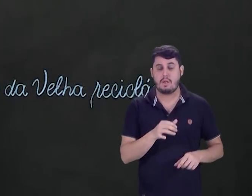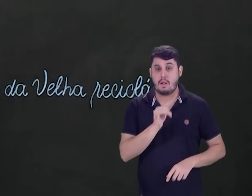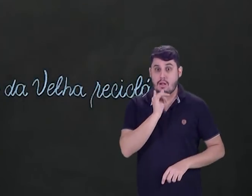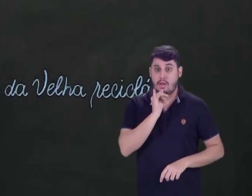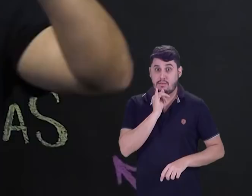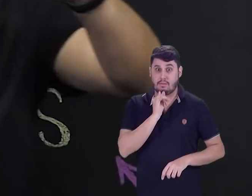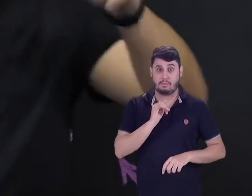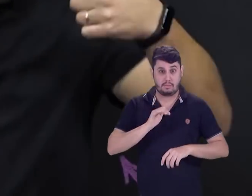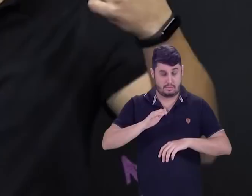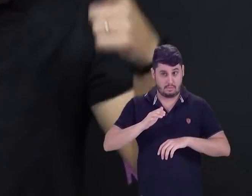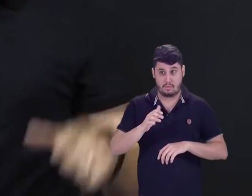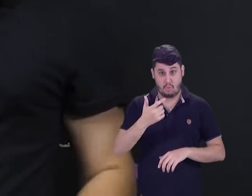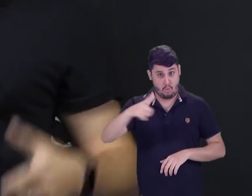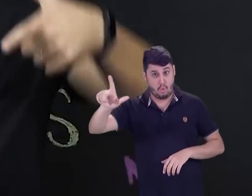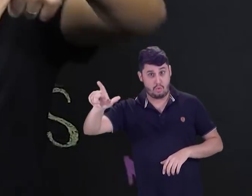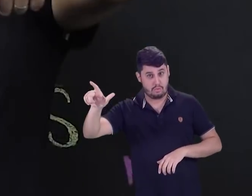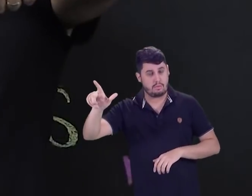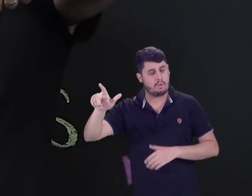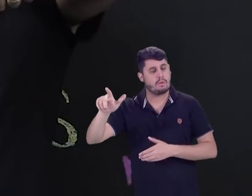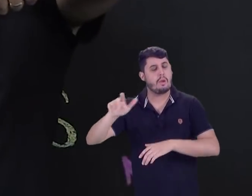vai fazer esse movimento, ó.